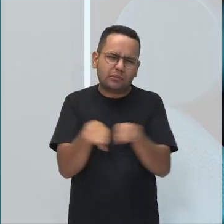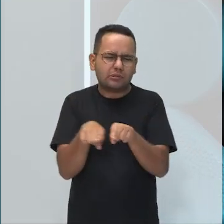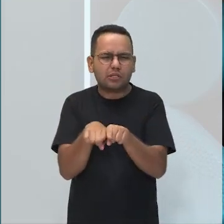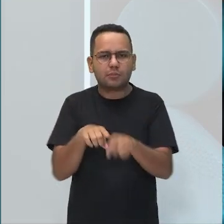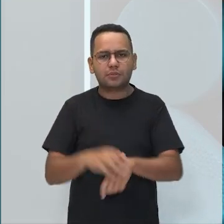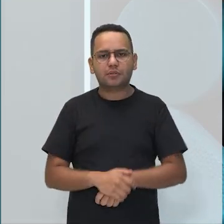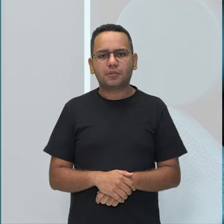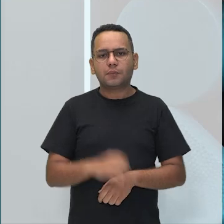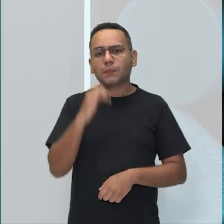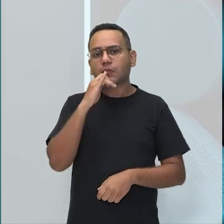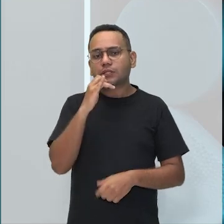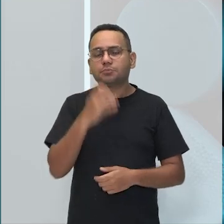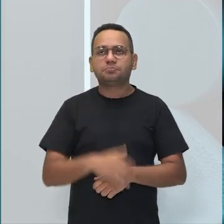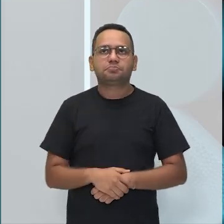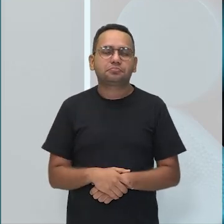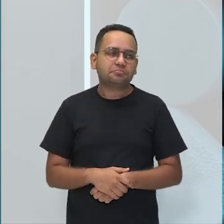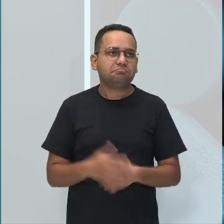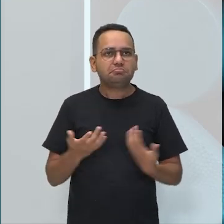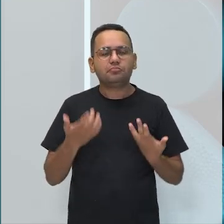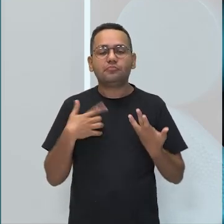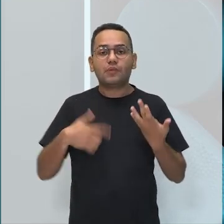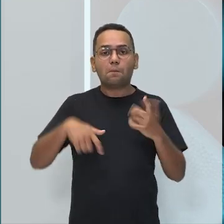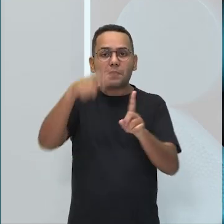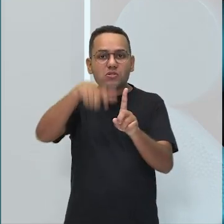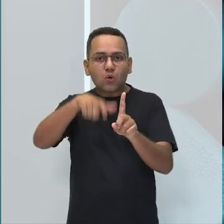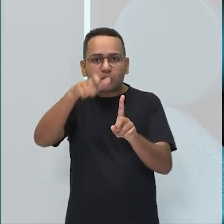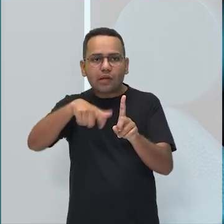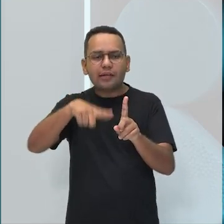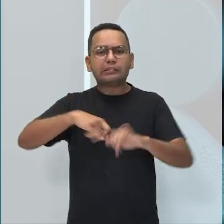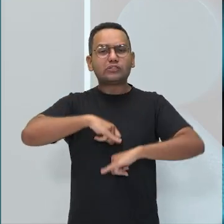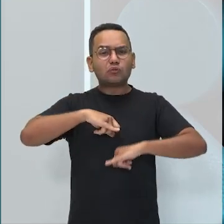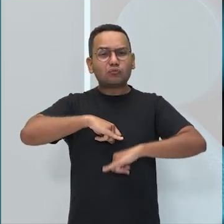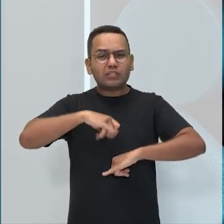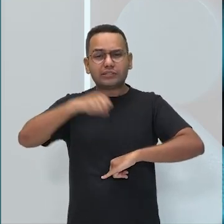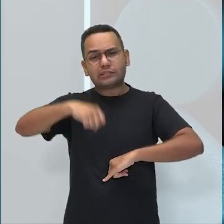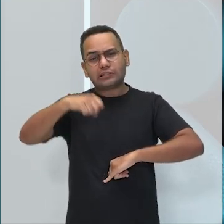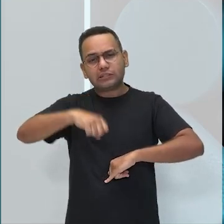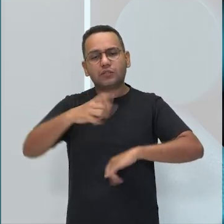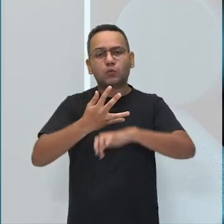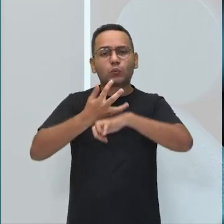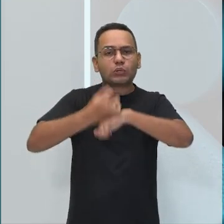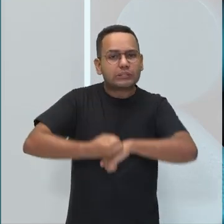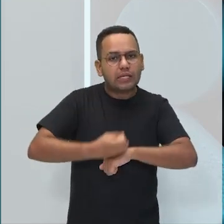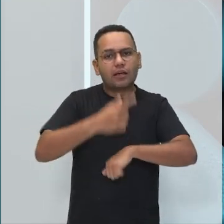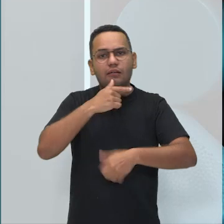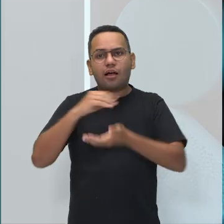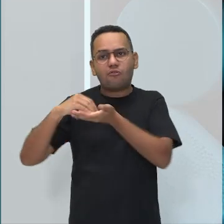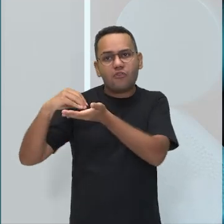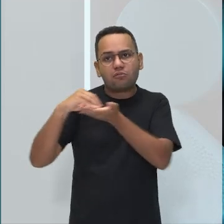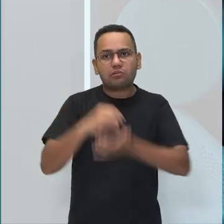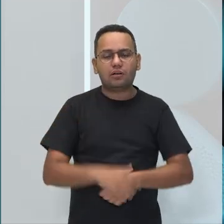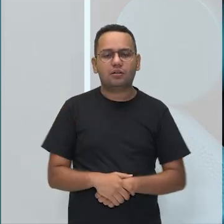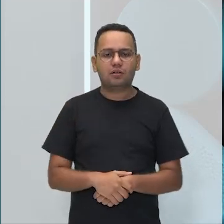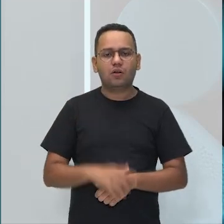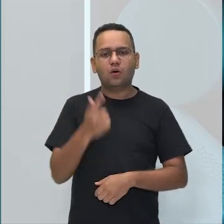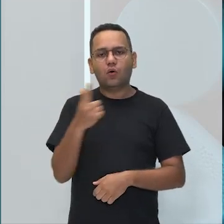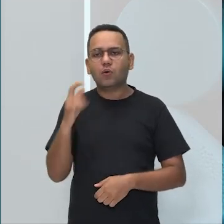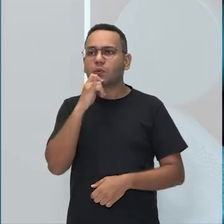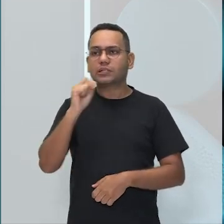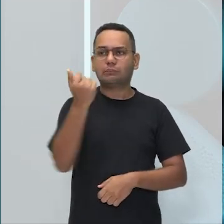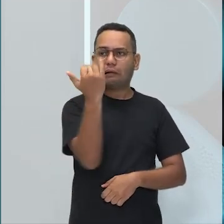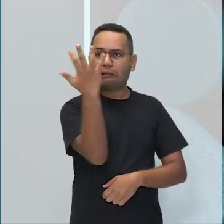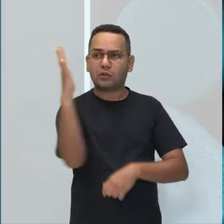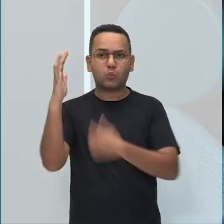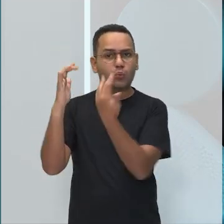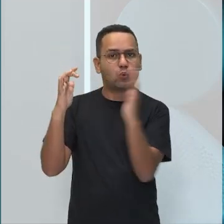que sofrem as consequências da seca, que estão em conflitos também consigo, que vão estar em conflito com a natureza